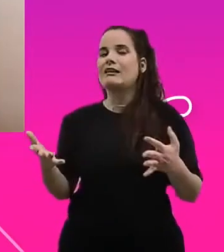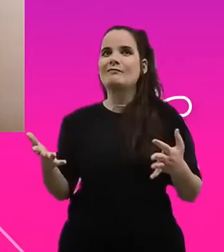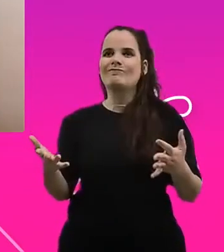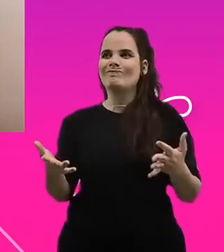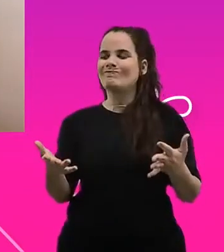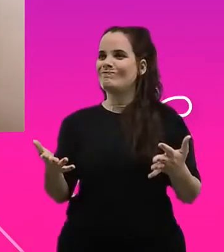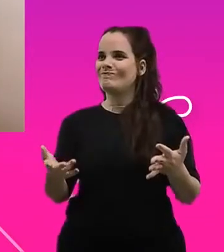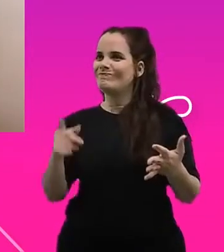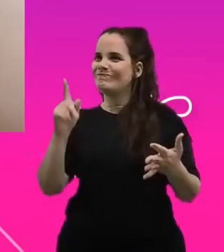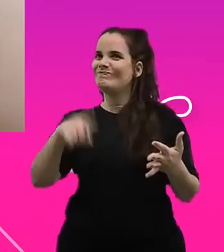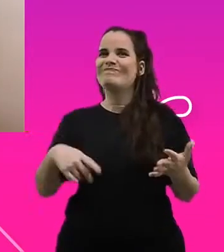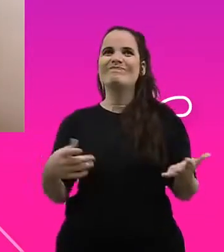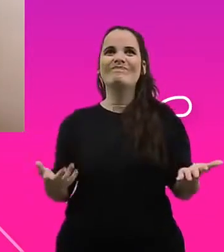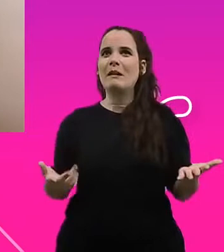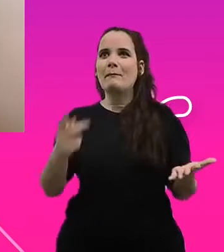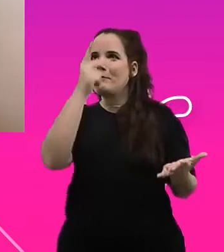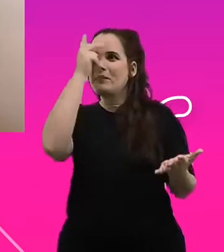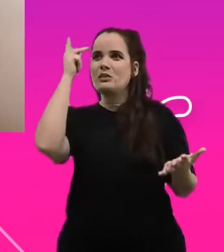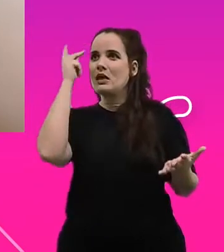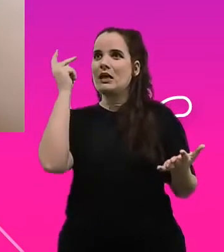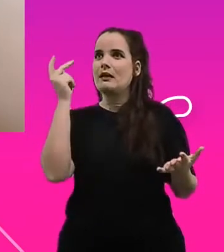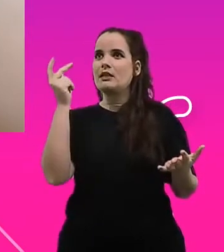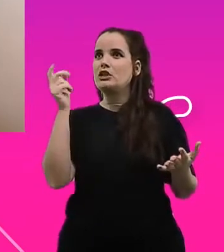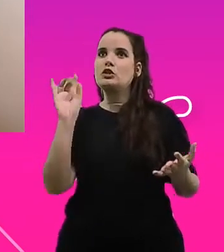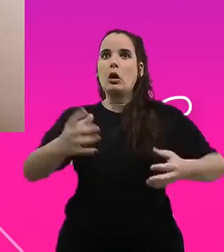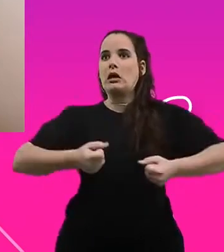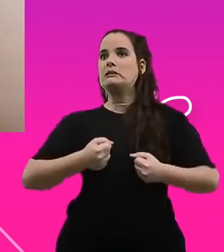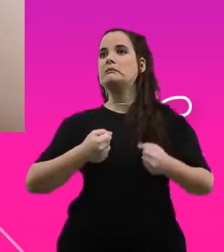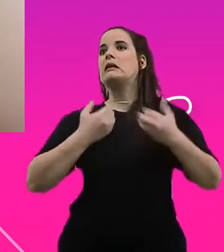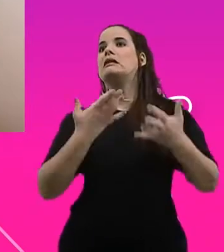moda agora que as pessoas elas não querem só se expressar na